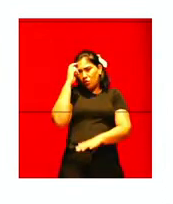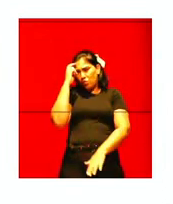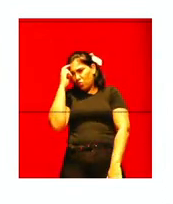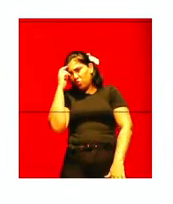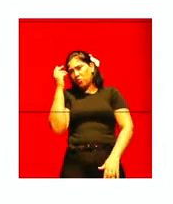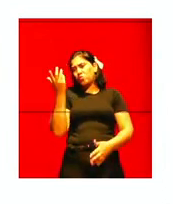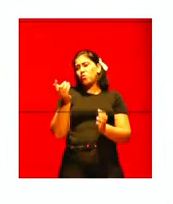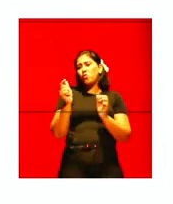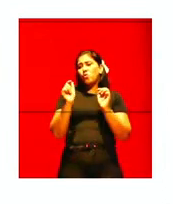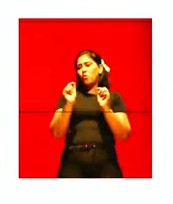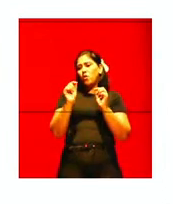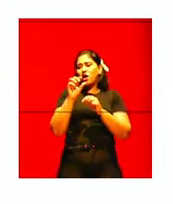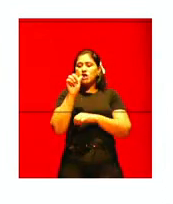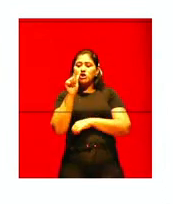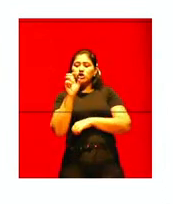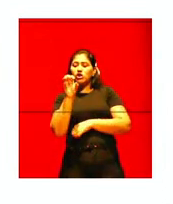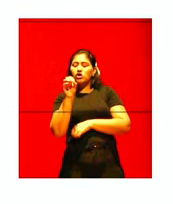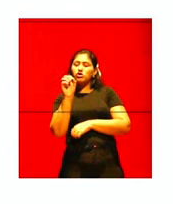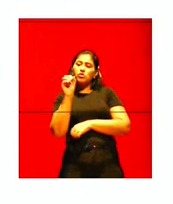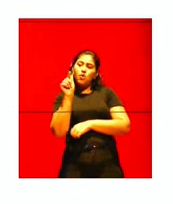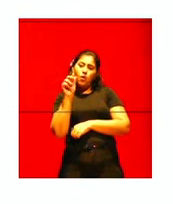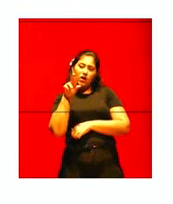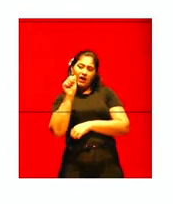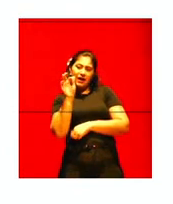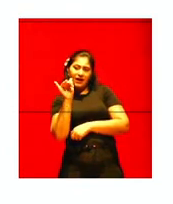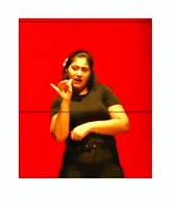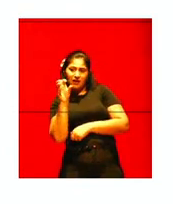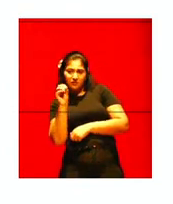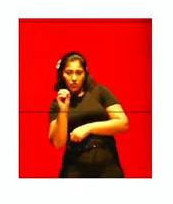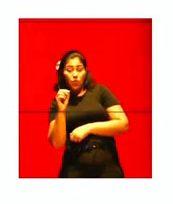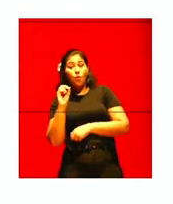histórico-geográfico e letra E, literário e popular.